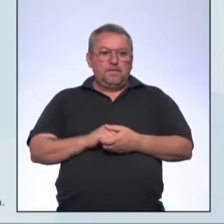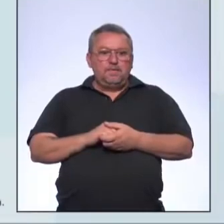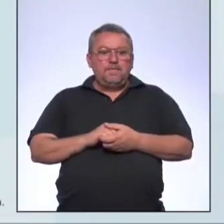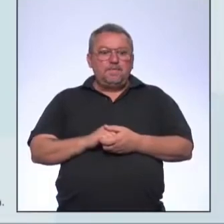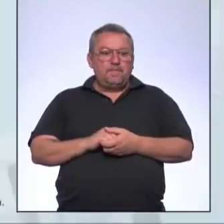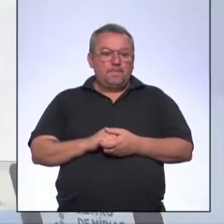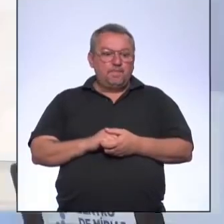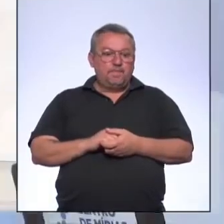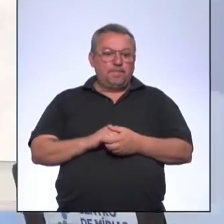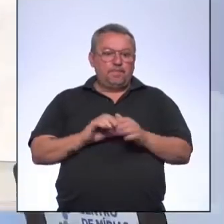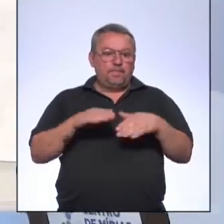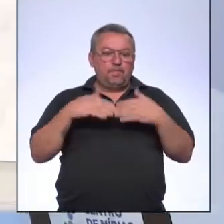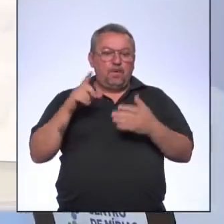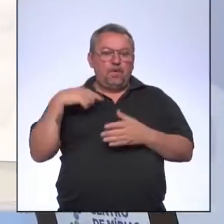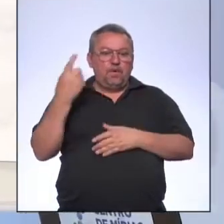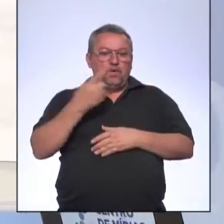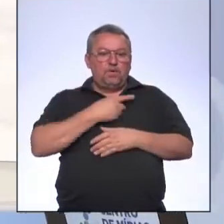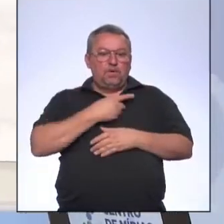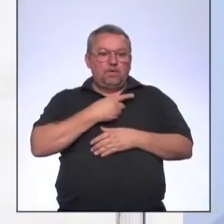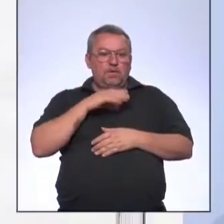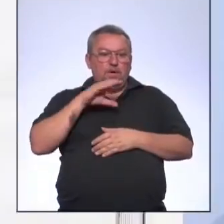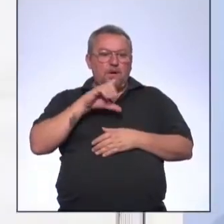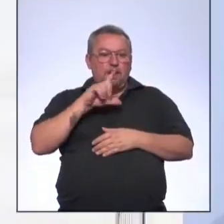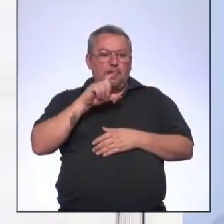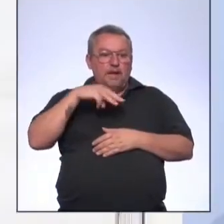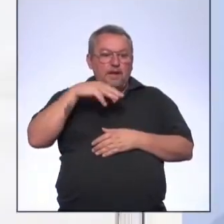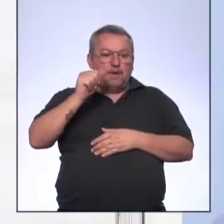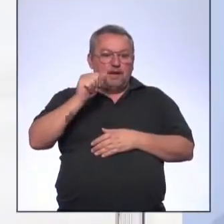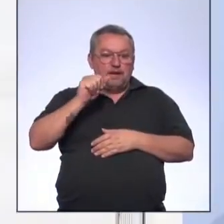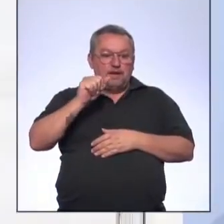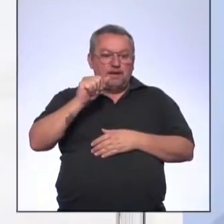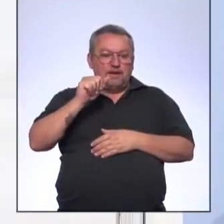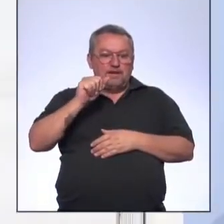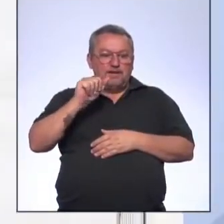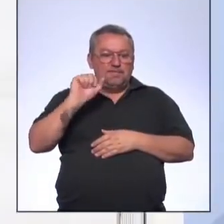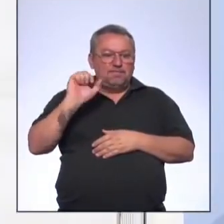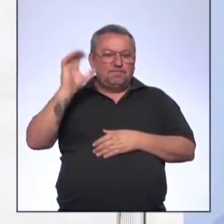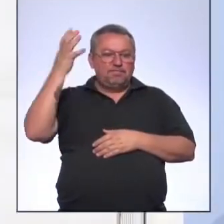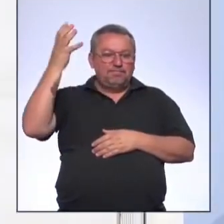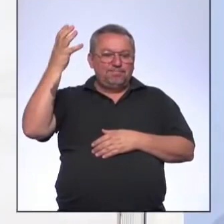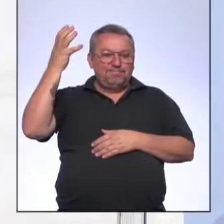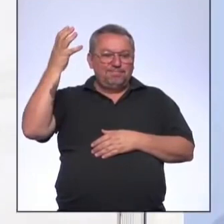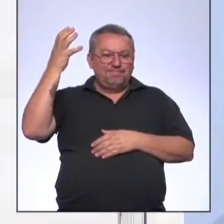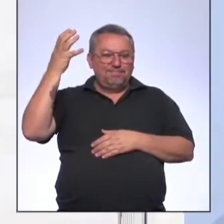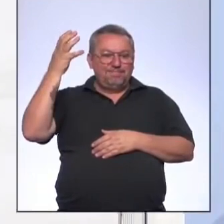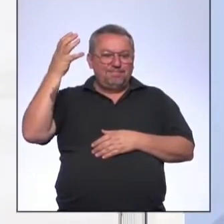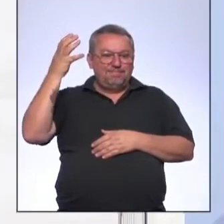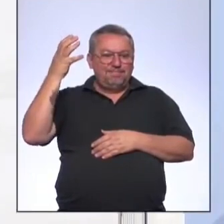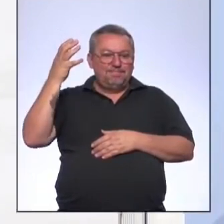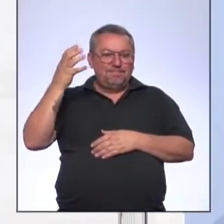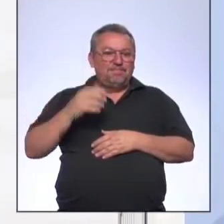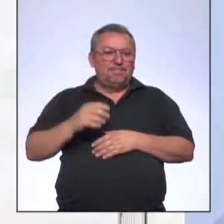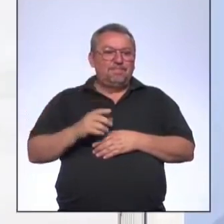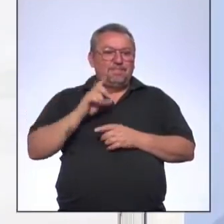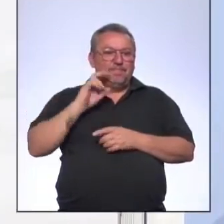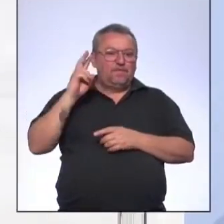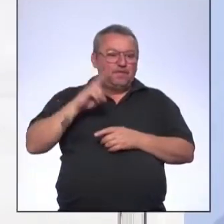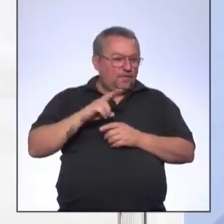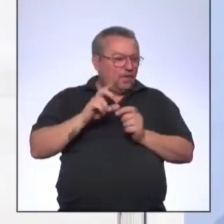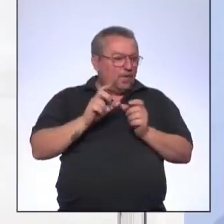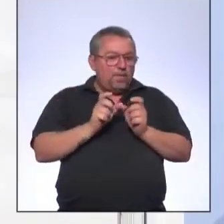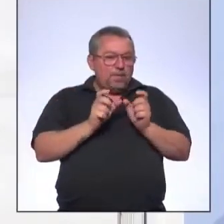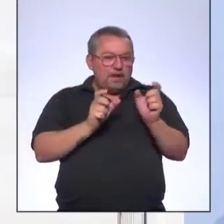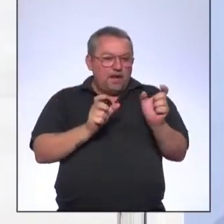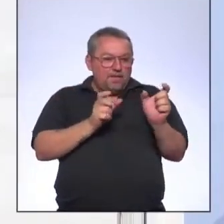Então, qual vai ser o nosso assunto? Clima. Ok? Então, eu só fiz o quê, gente? Eu peguei a raiz da